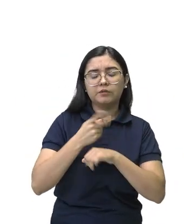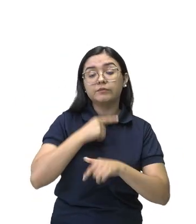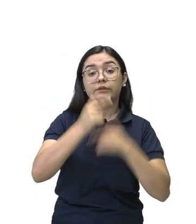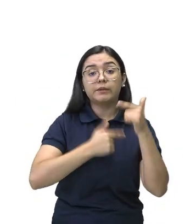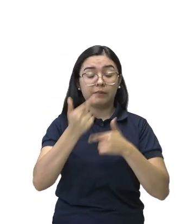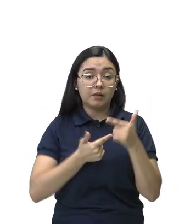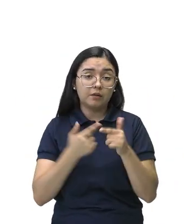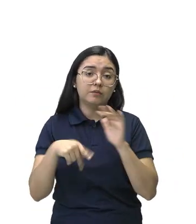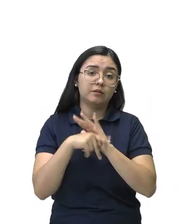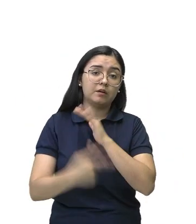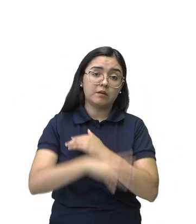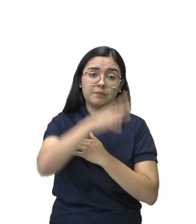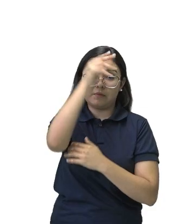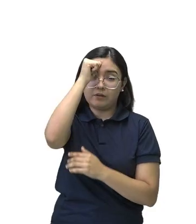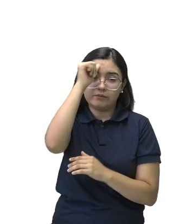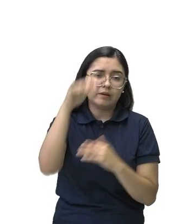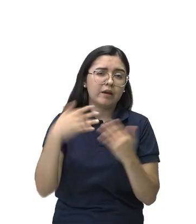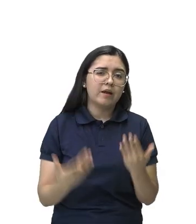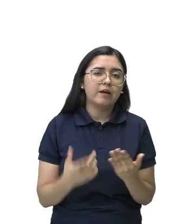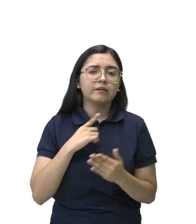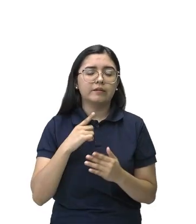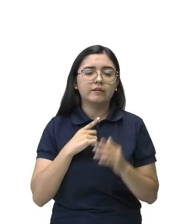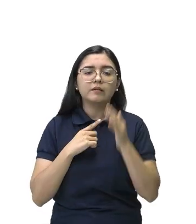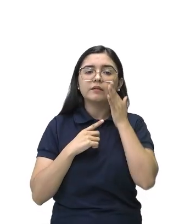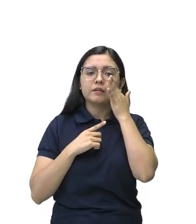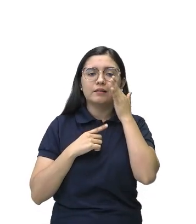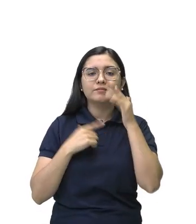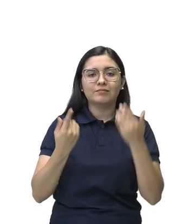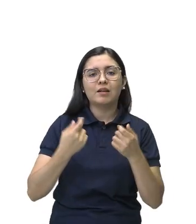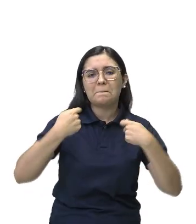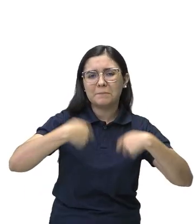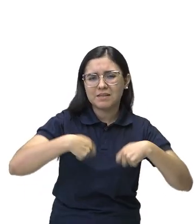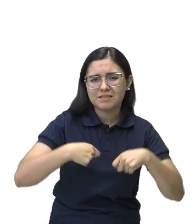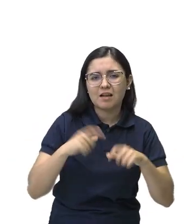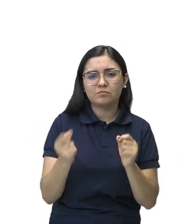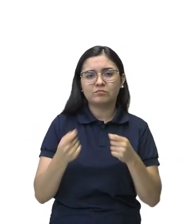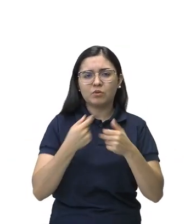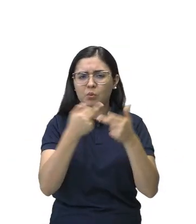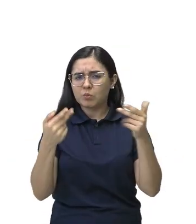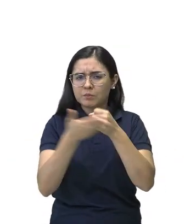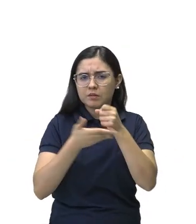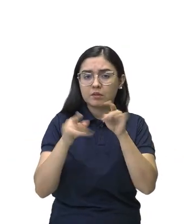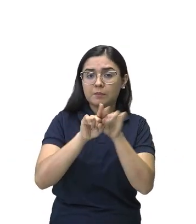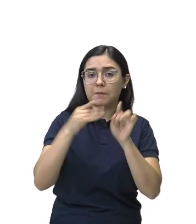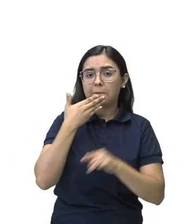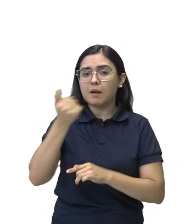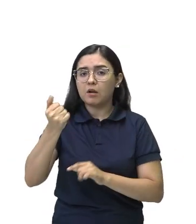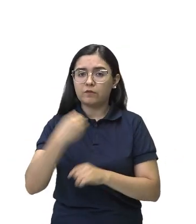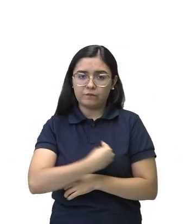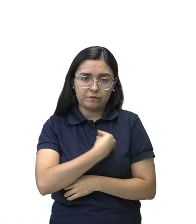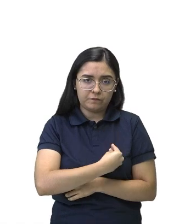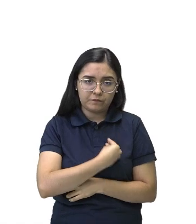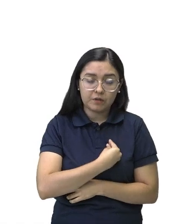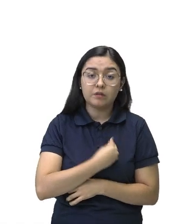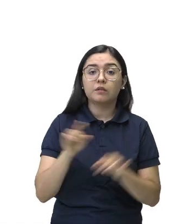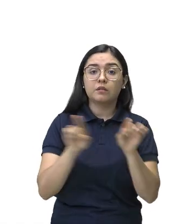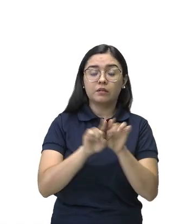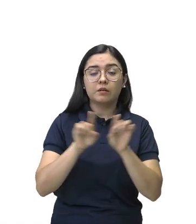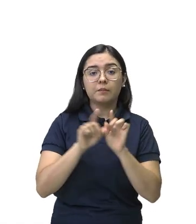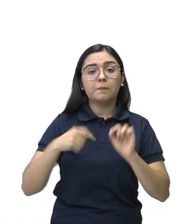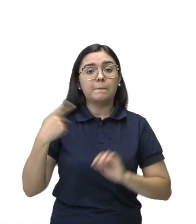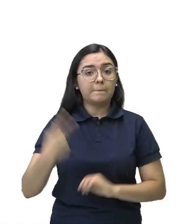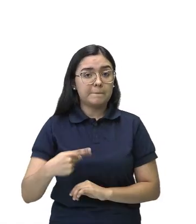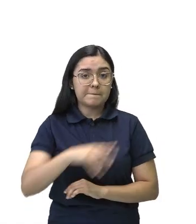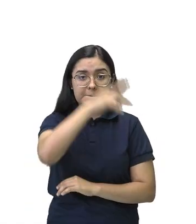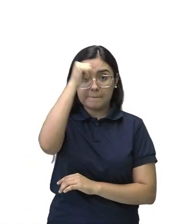de trabalho, digamos assim, que satisfizesse as suas necessidades básicas, que desse melhores condições de vida na cidade